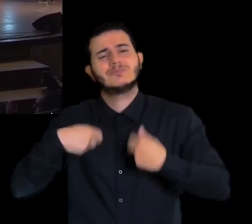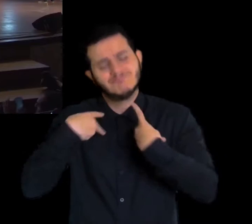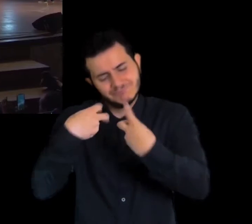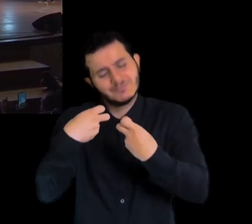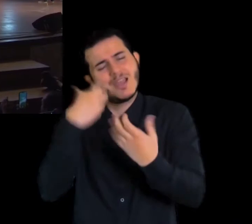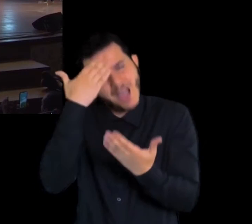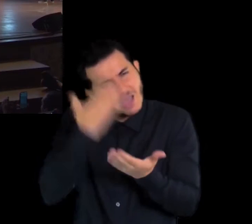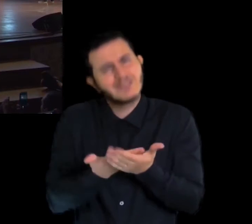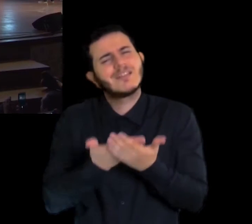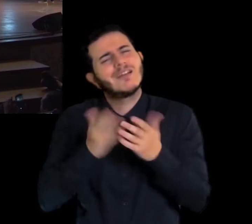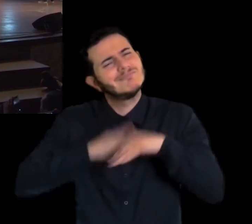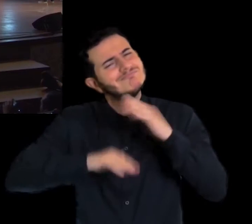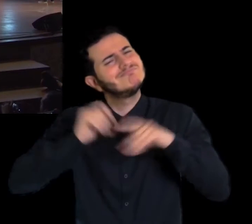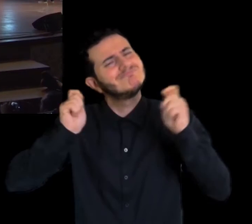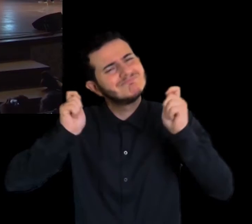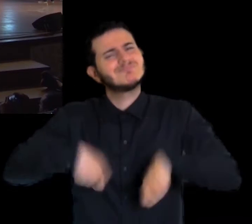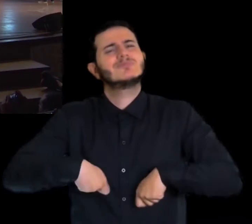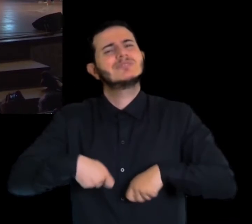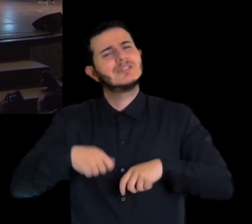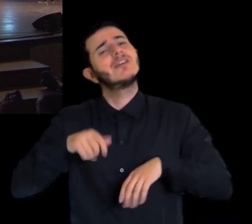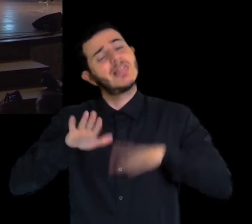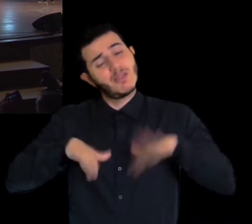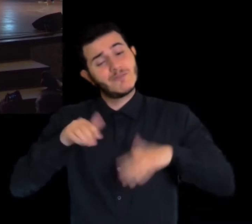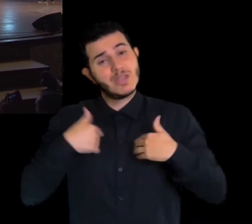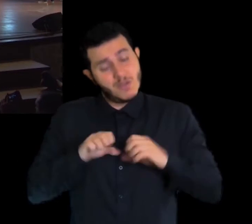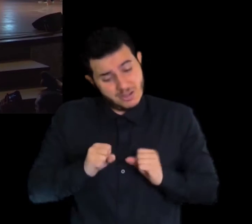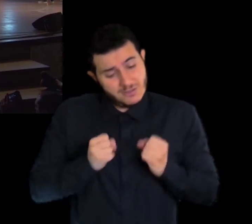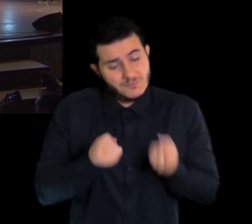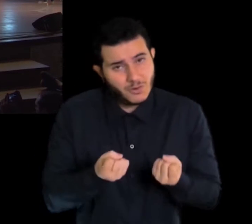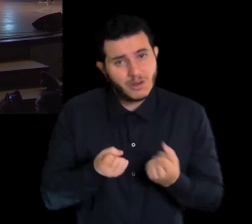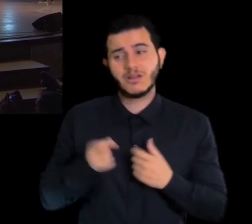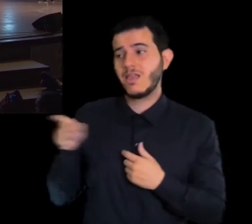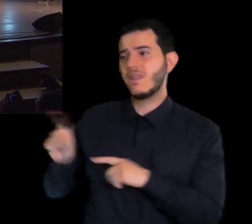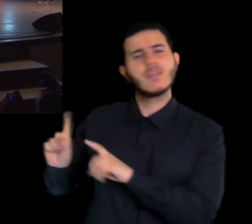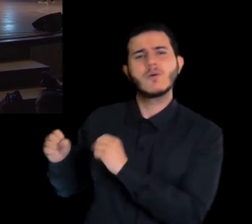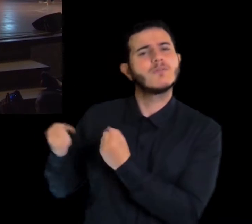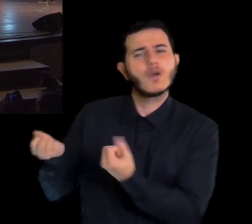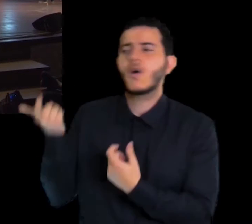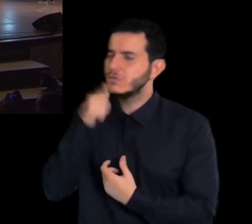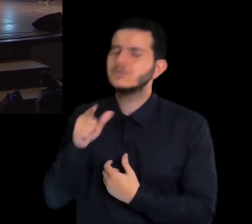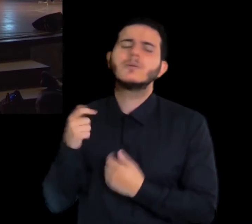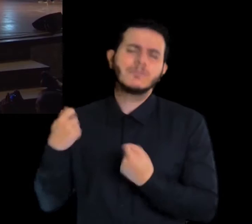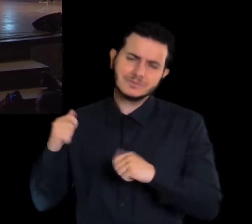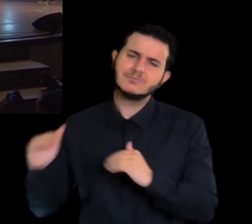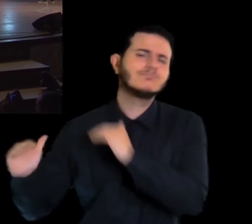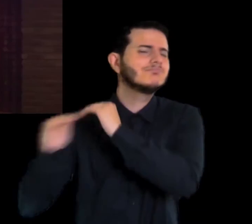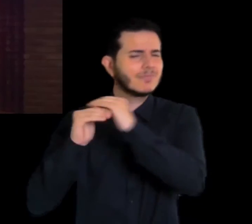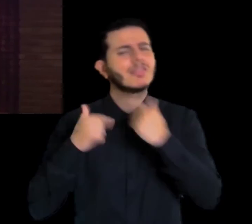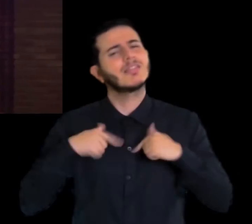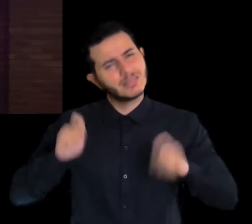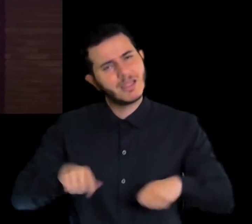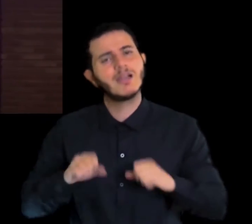que é possível, e que talvez você tenha que se esforçar um pouco mais do que outras pessoas fazendo a mesma coisa, mas só acreditar não